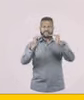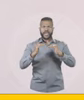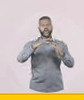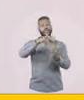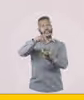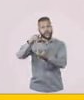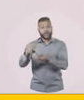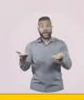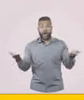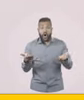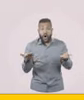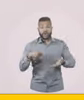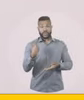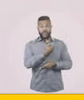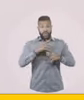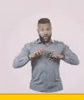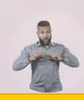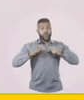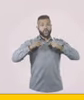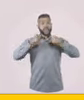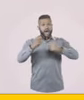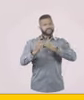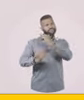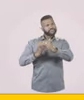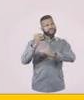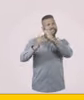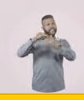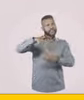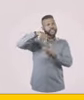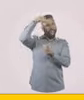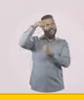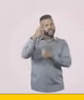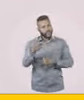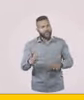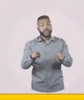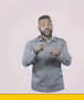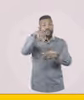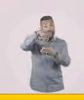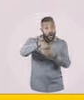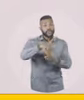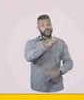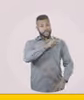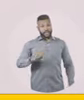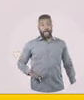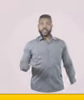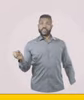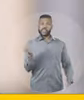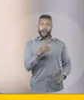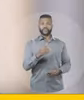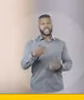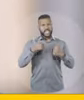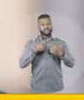mundo inteiro. É hora de levantar a cabeça e reconstruir nossa democracia, elegendo diretamente um novo